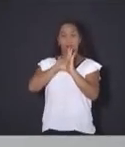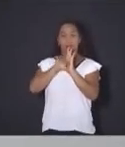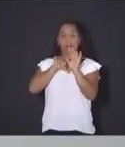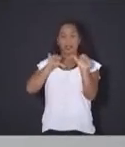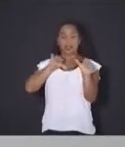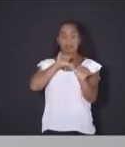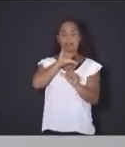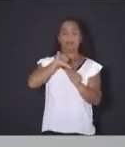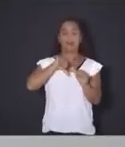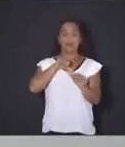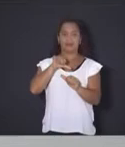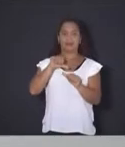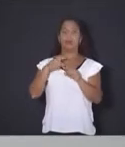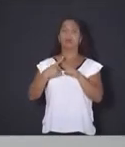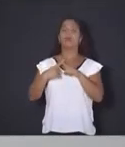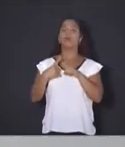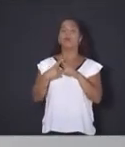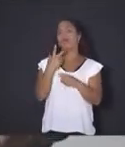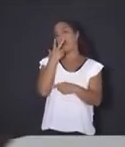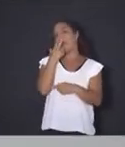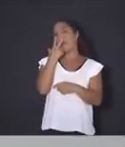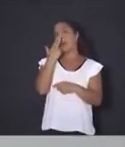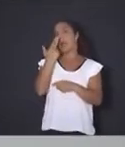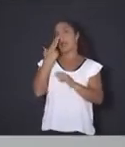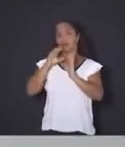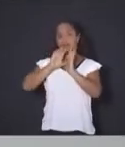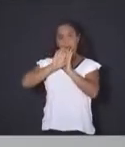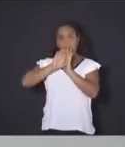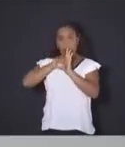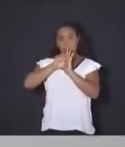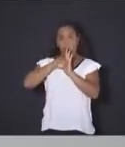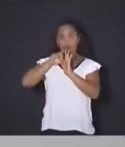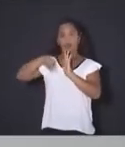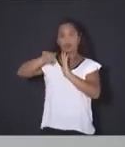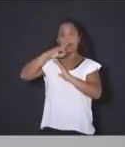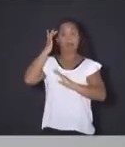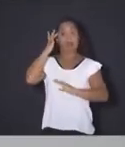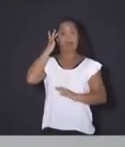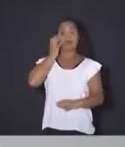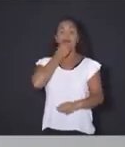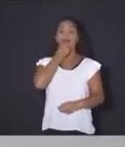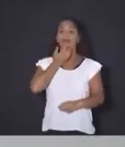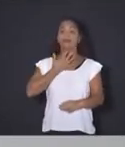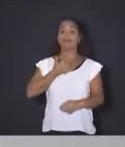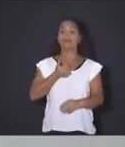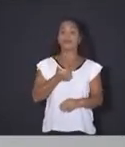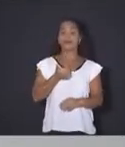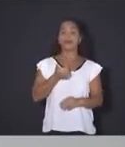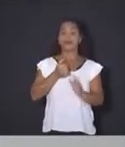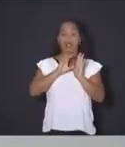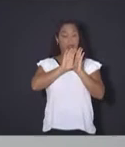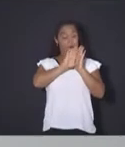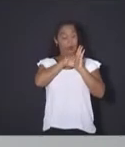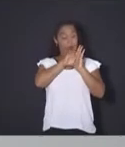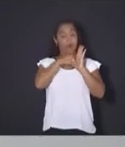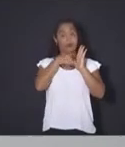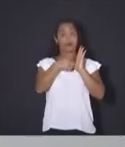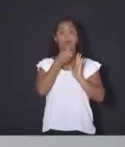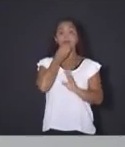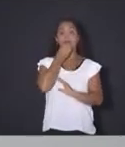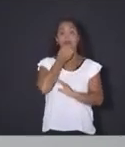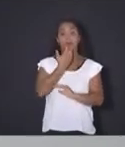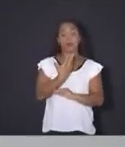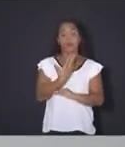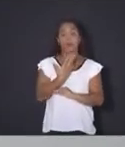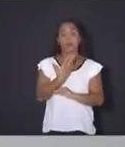conceito que aparentemente é um conceito que todo mundo acha que é bom num conceito que justifica a